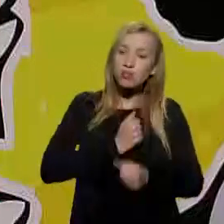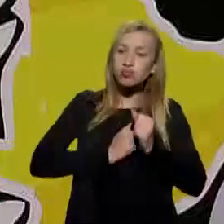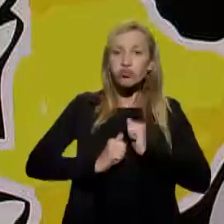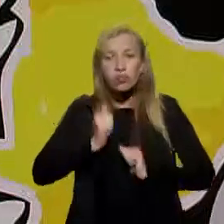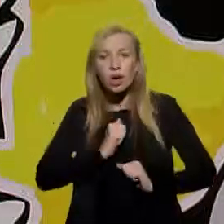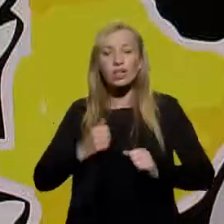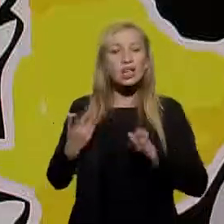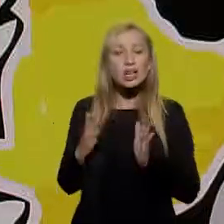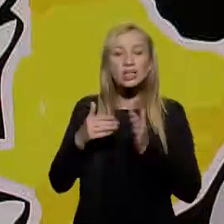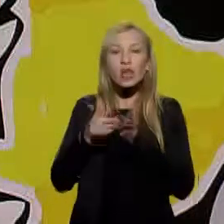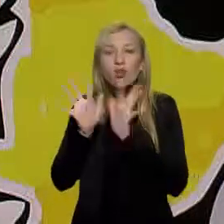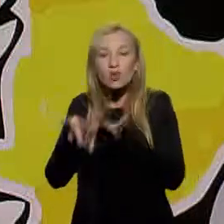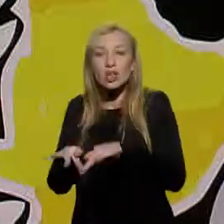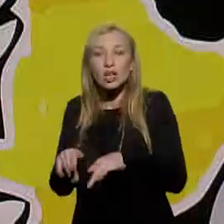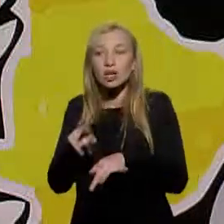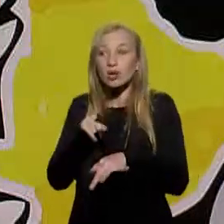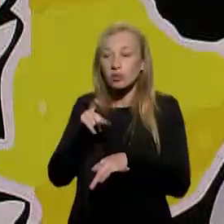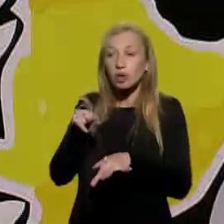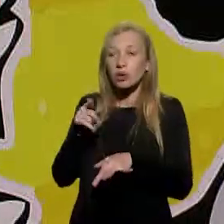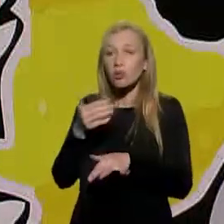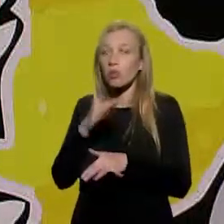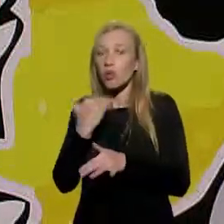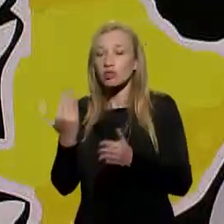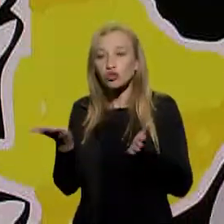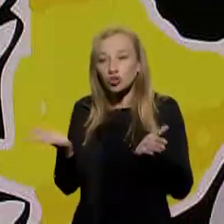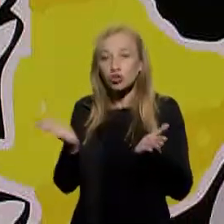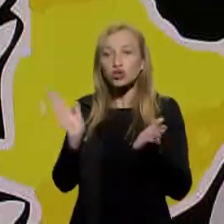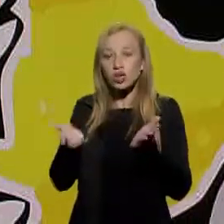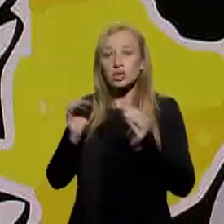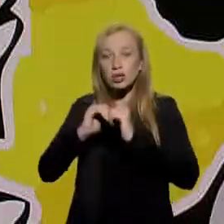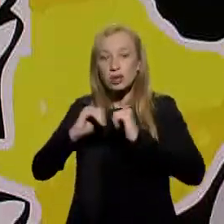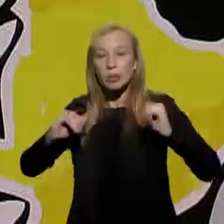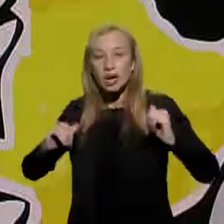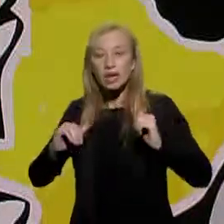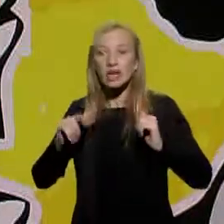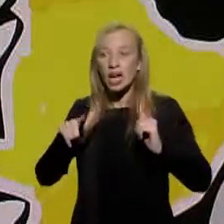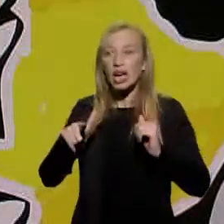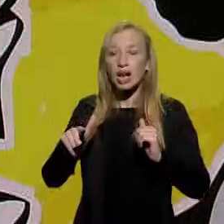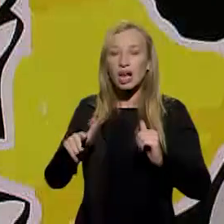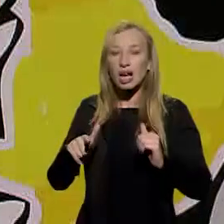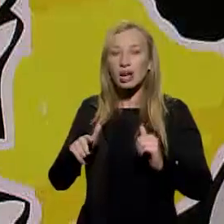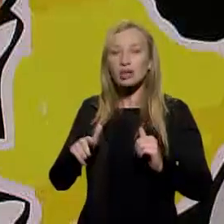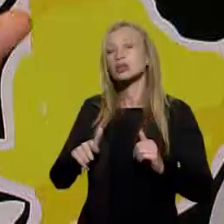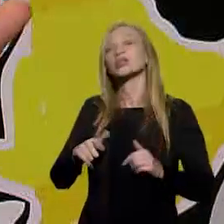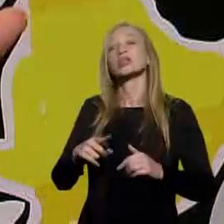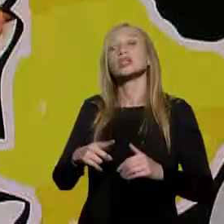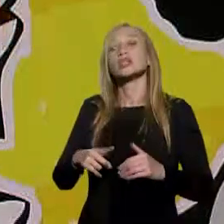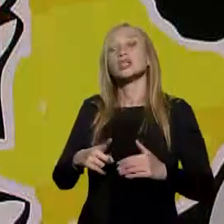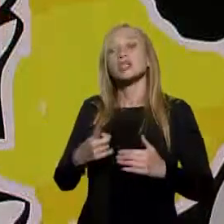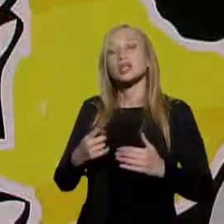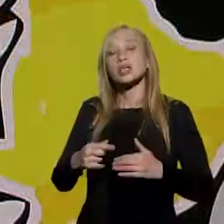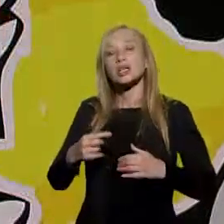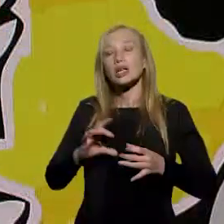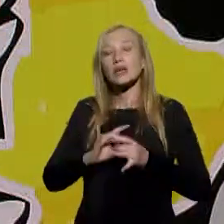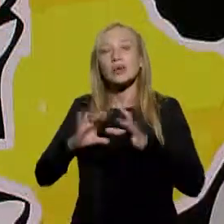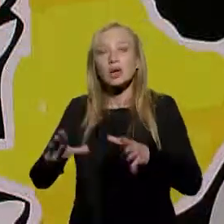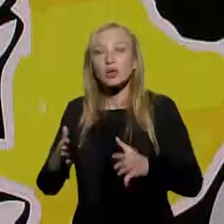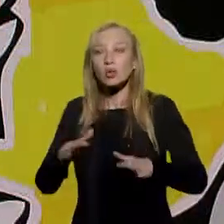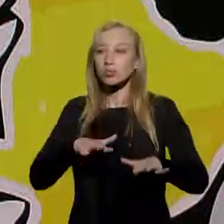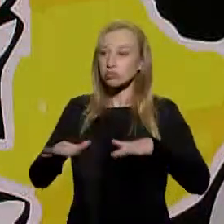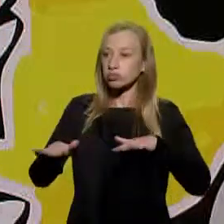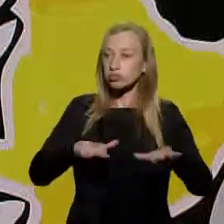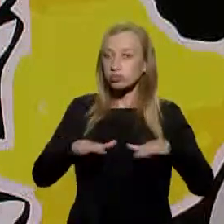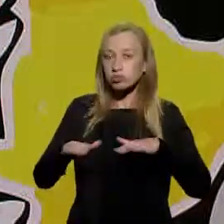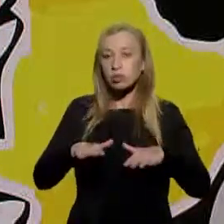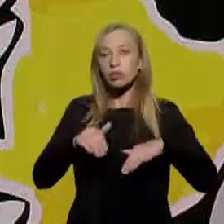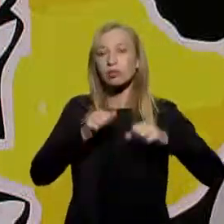horas até o fim tanto que quando ele morreu e eles já separados ela comandou a verdadeira passeata em defesa da democracia que se